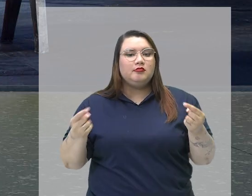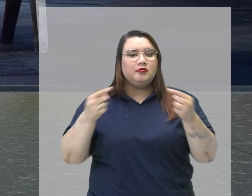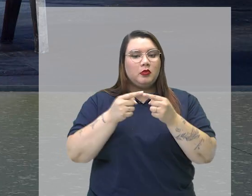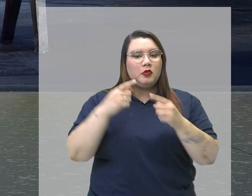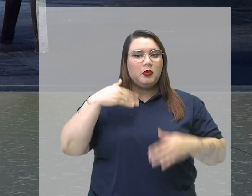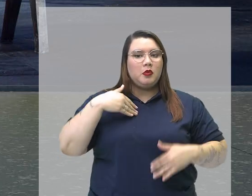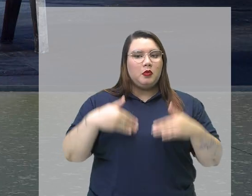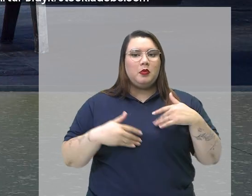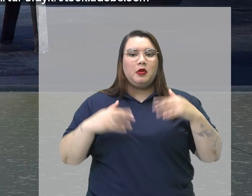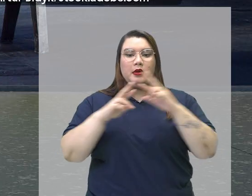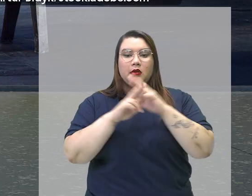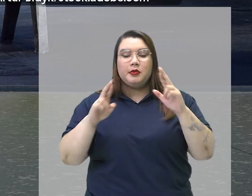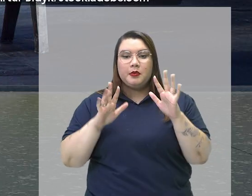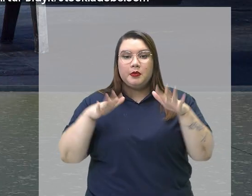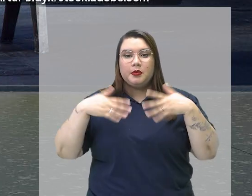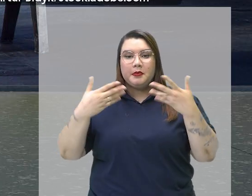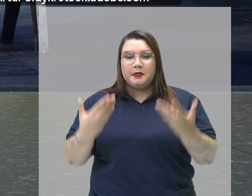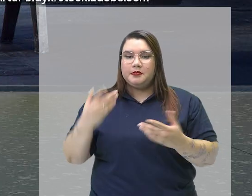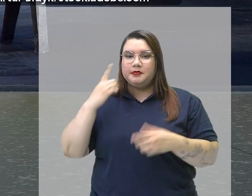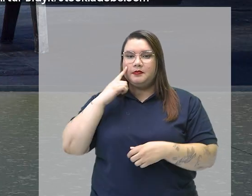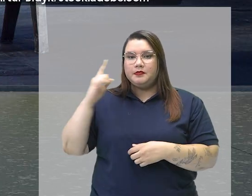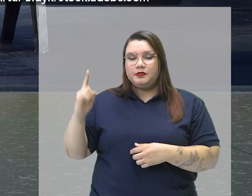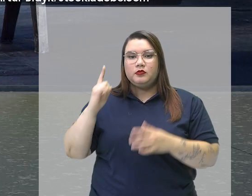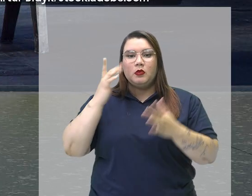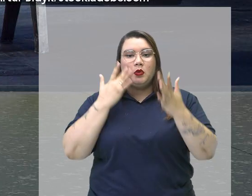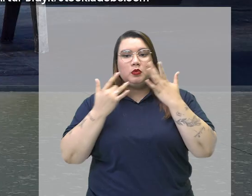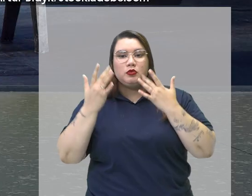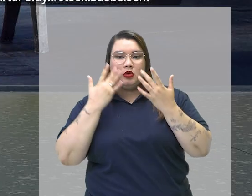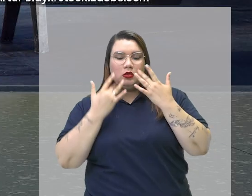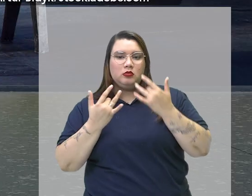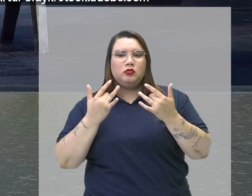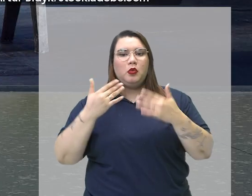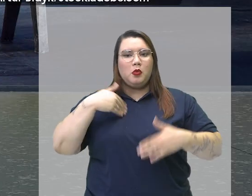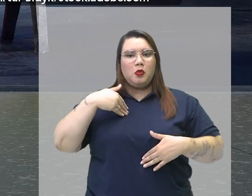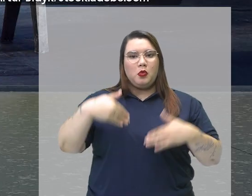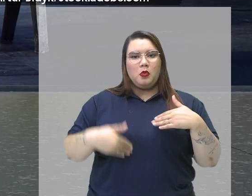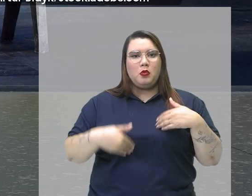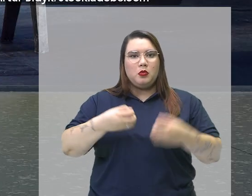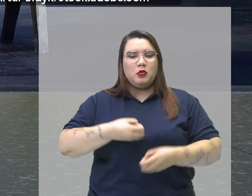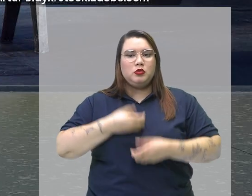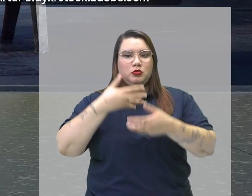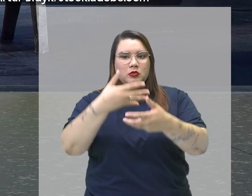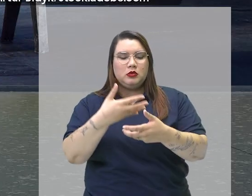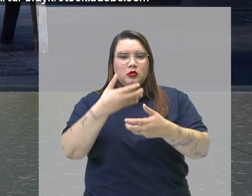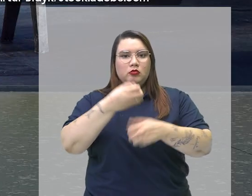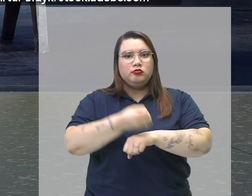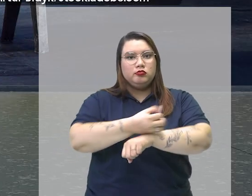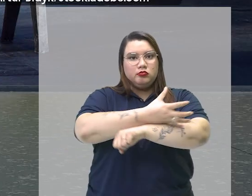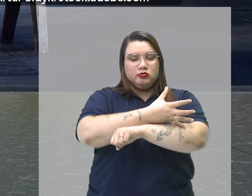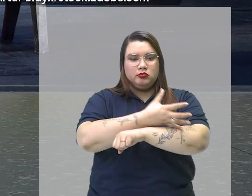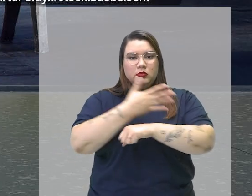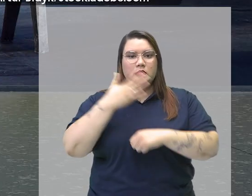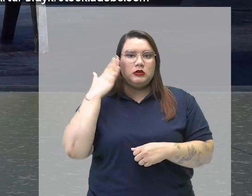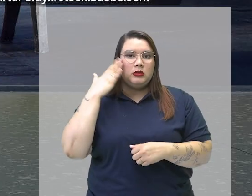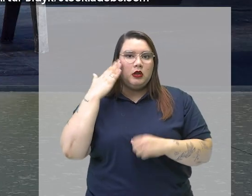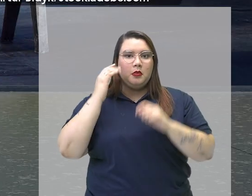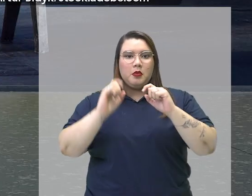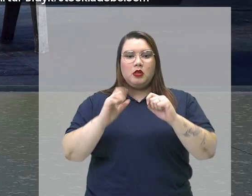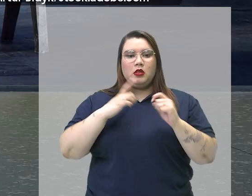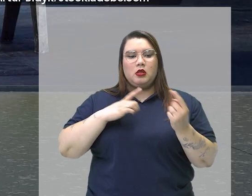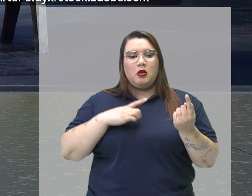relação do teatro com o nosso corpo? Observem aqui. O teatro, corpo, expressão e emoção. A gente sabe que